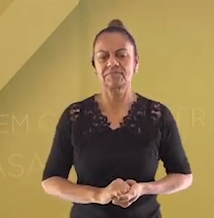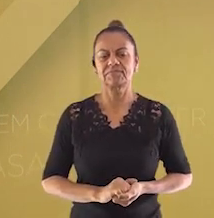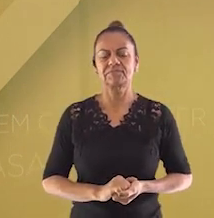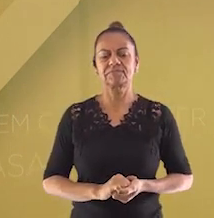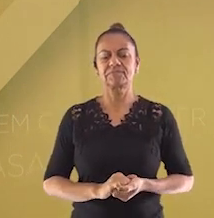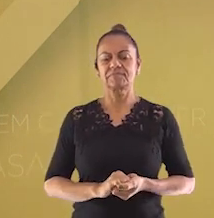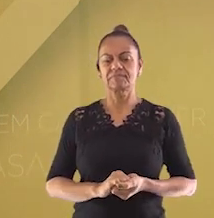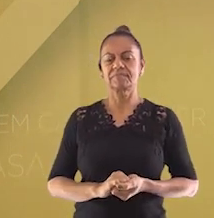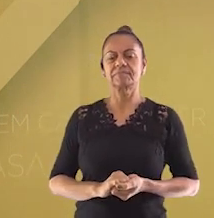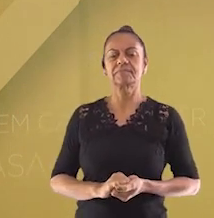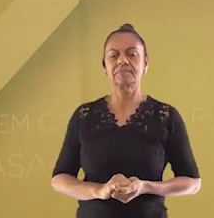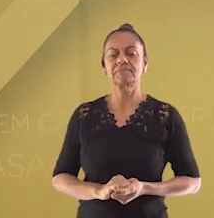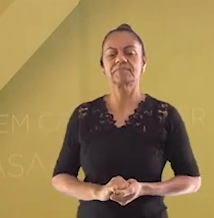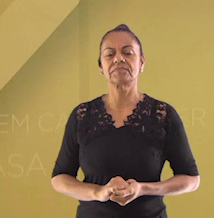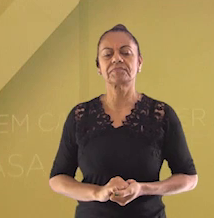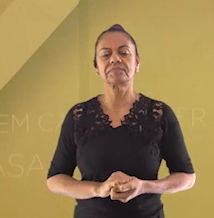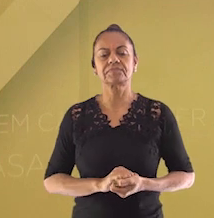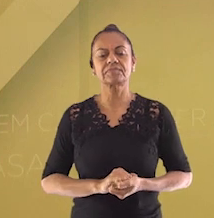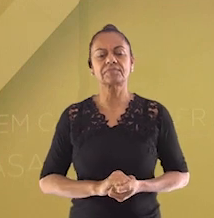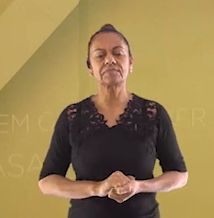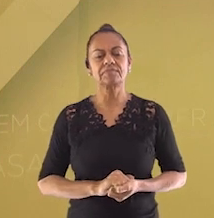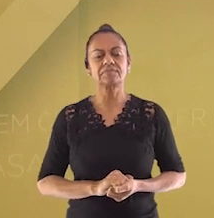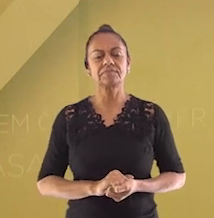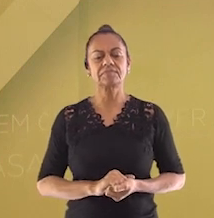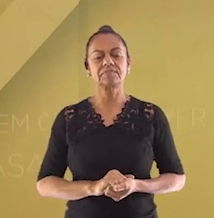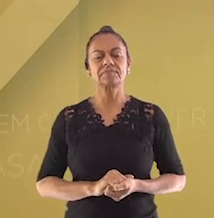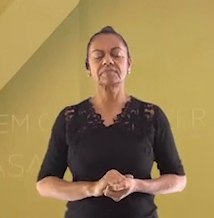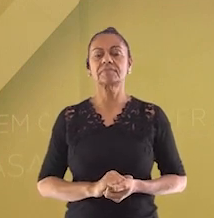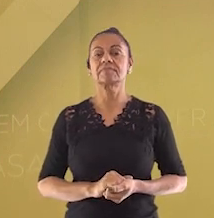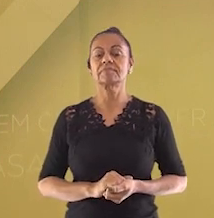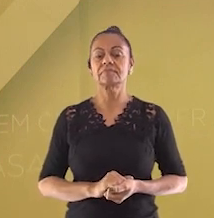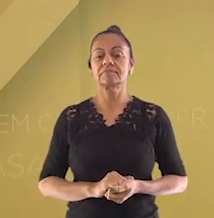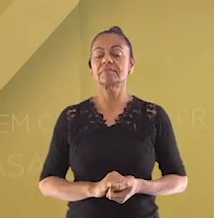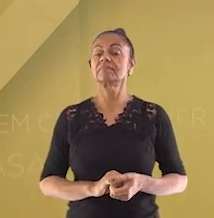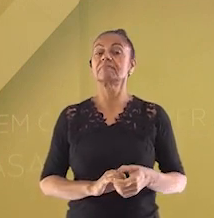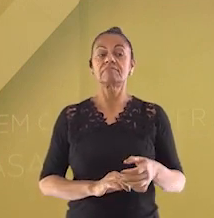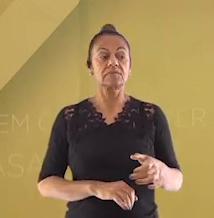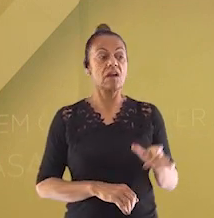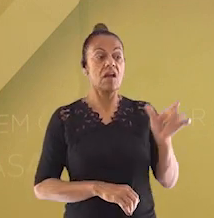eles assistiram muito bem repitam